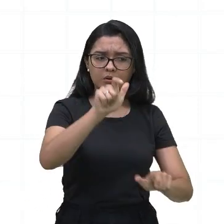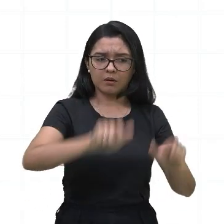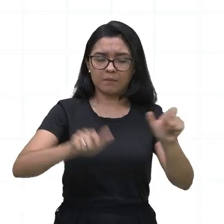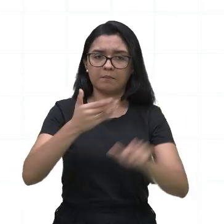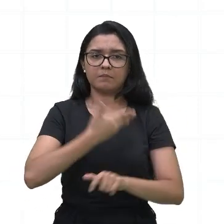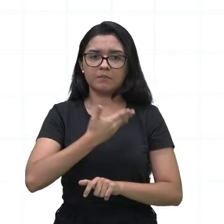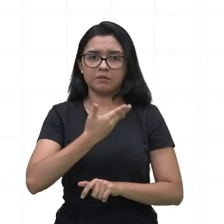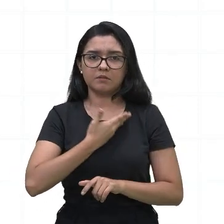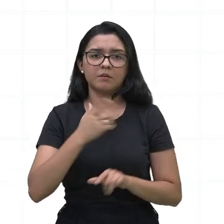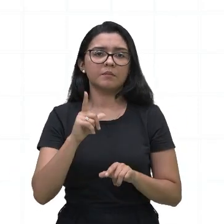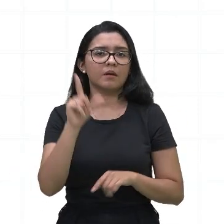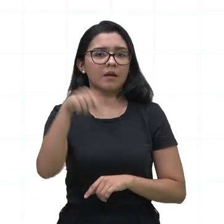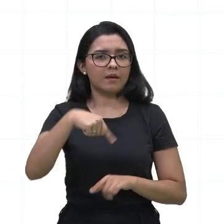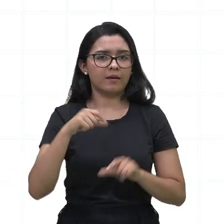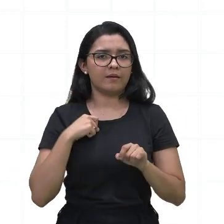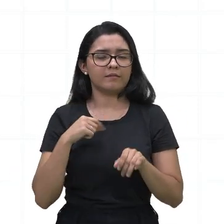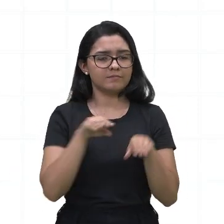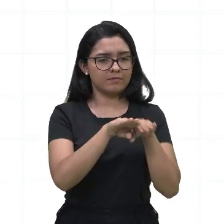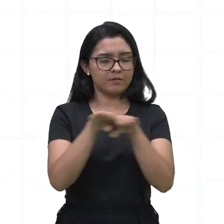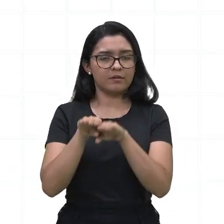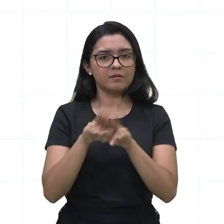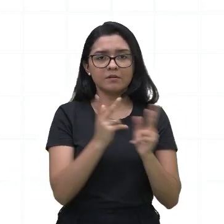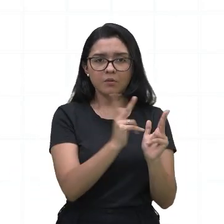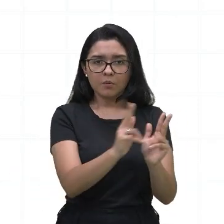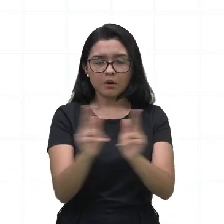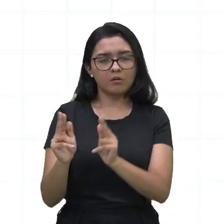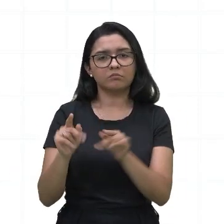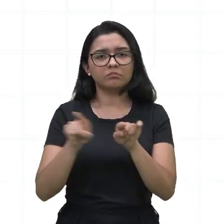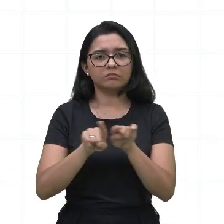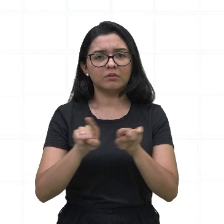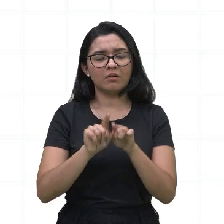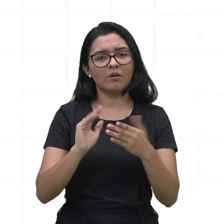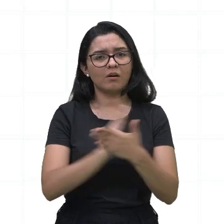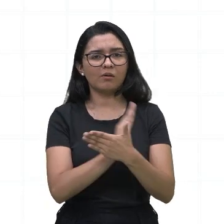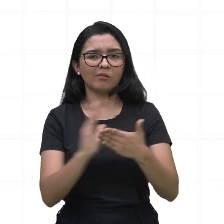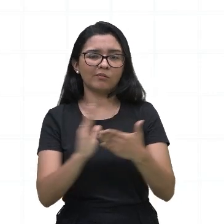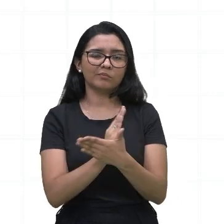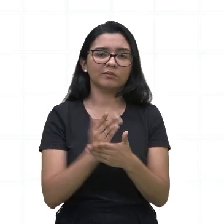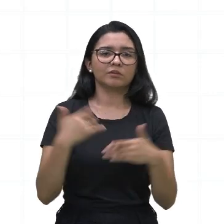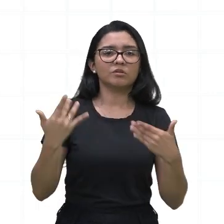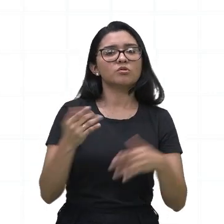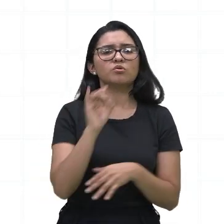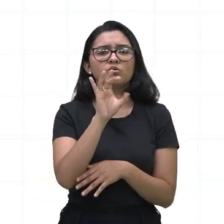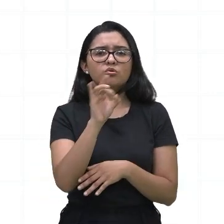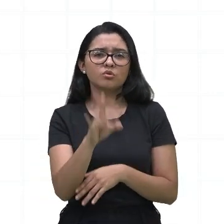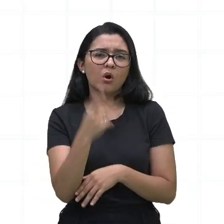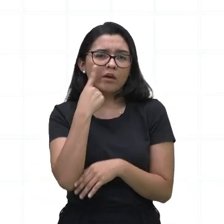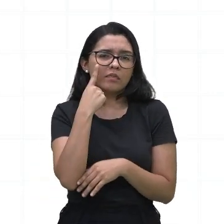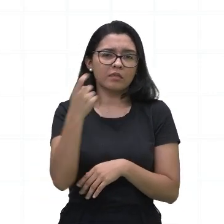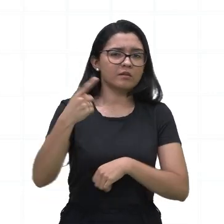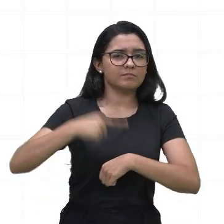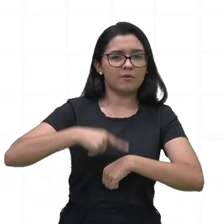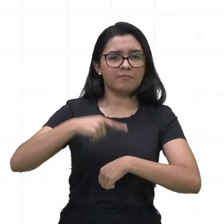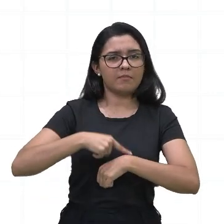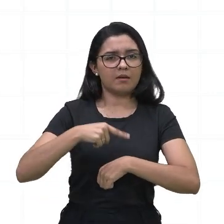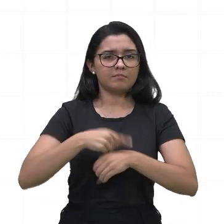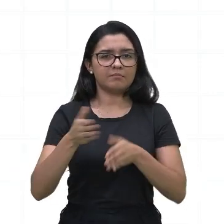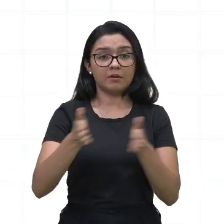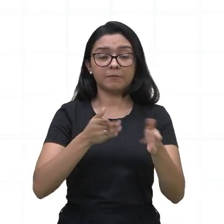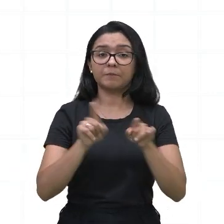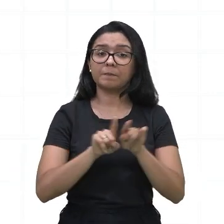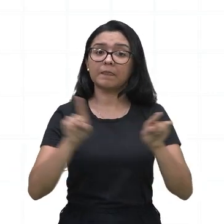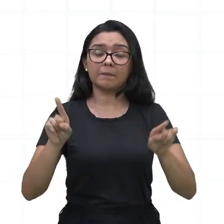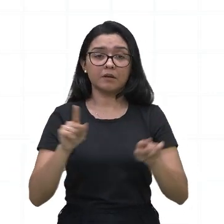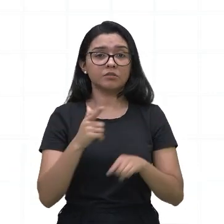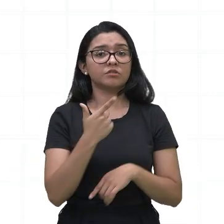são construídas da mesma forma. Algumas são superficiais, baseadas apenas em interesses momentâneos, enquanto